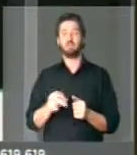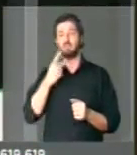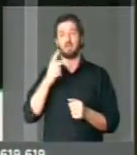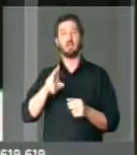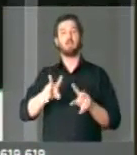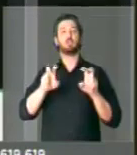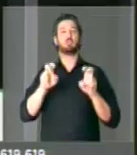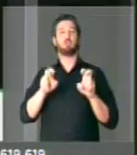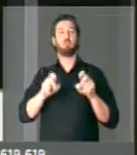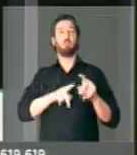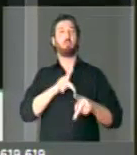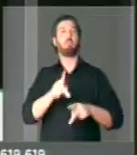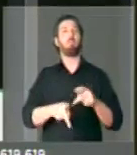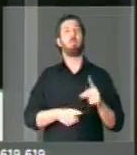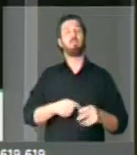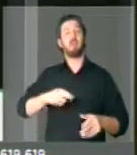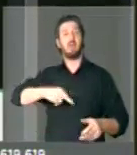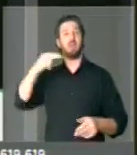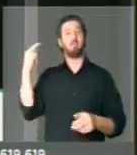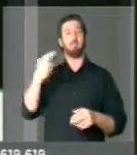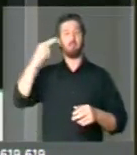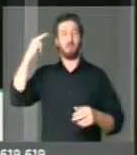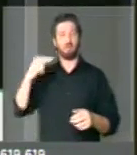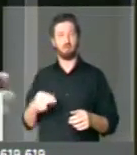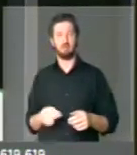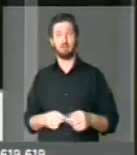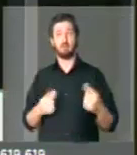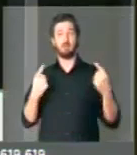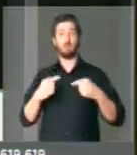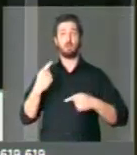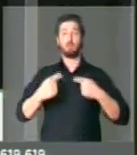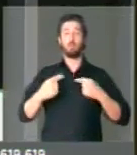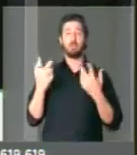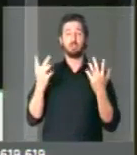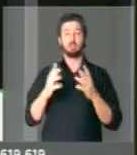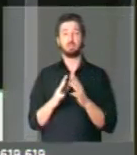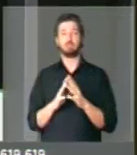reprovação da população brasileira aos políticos.